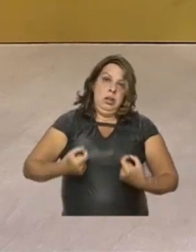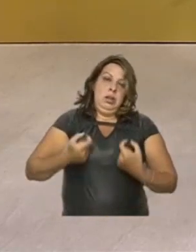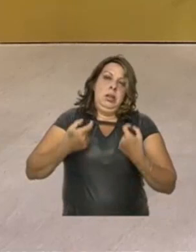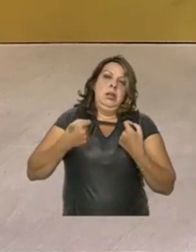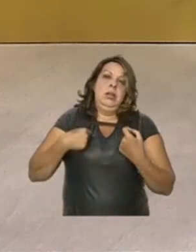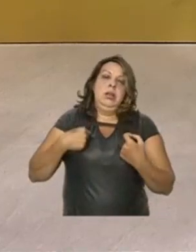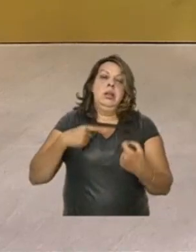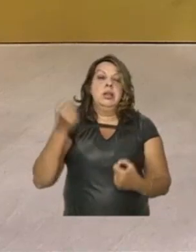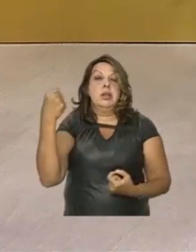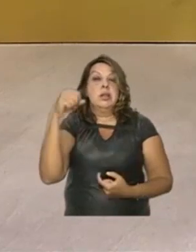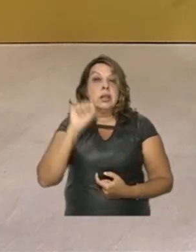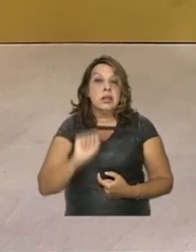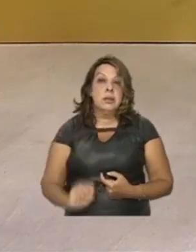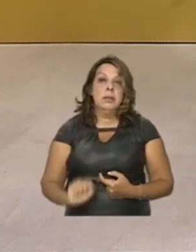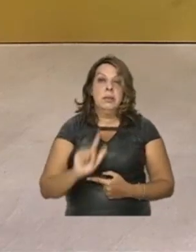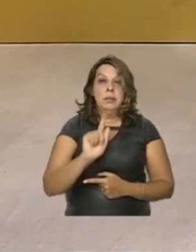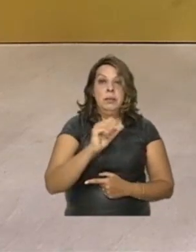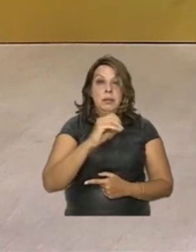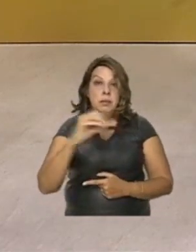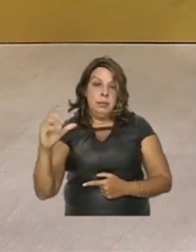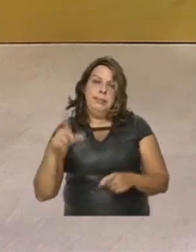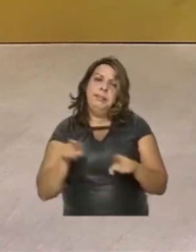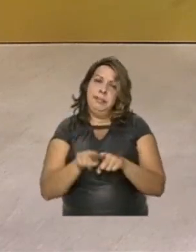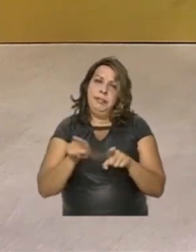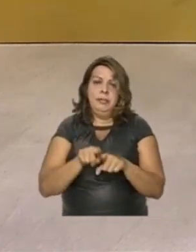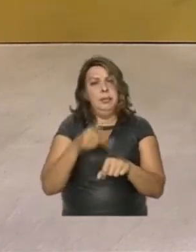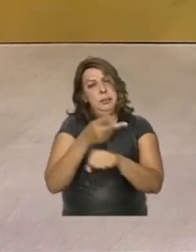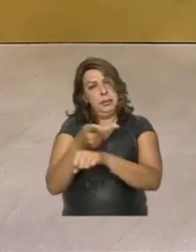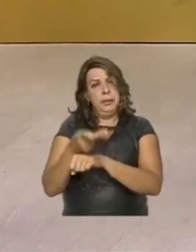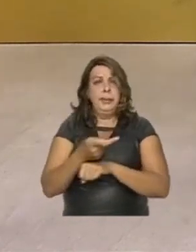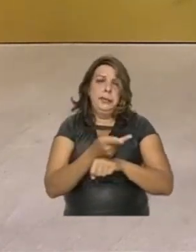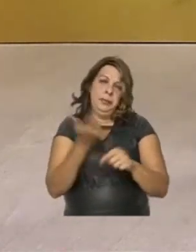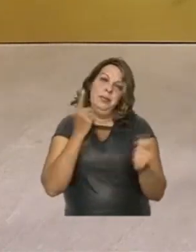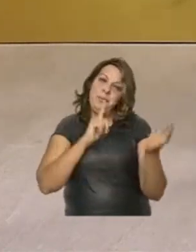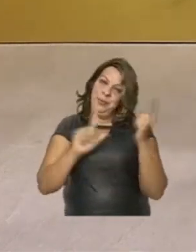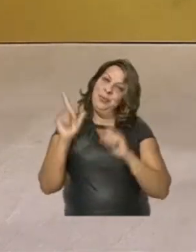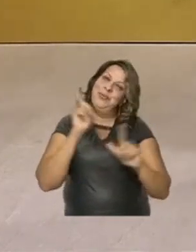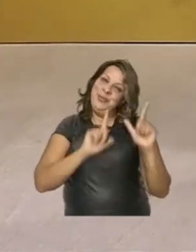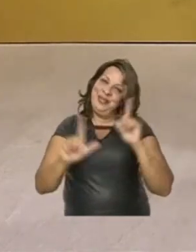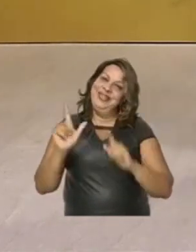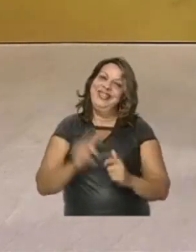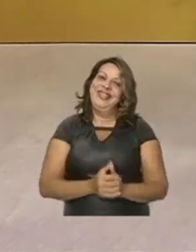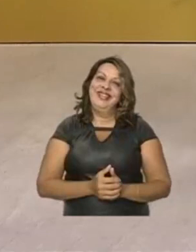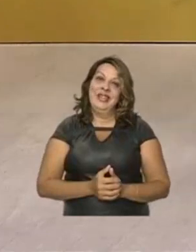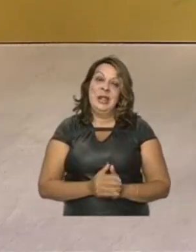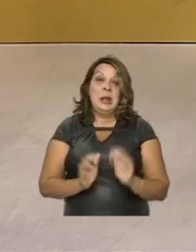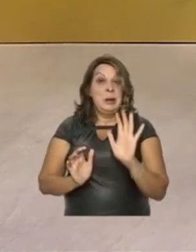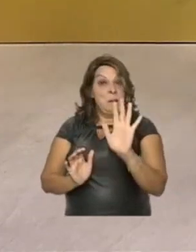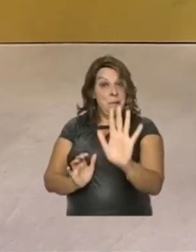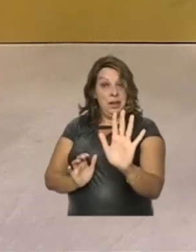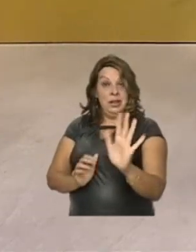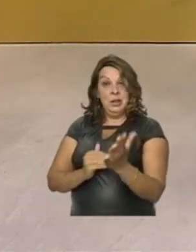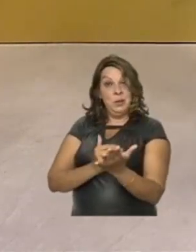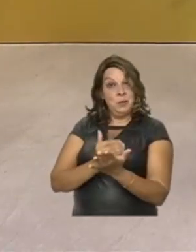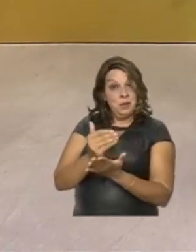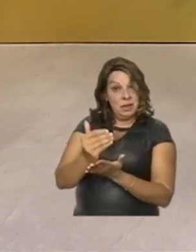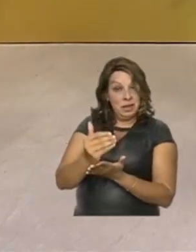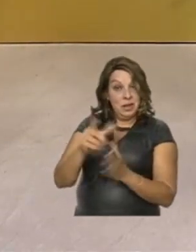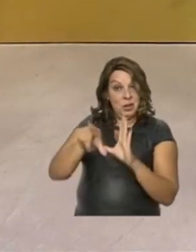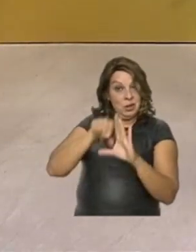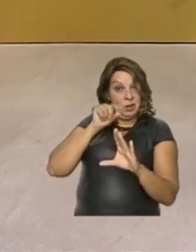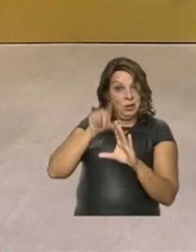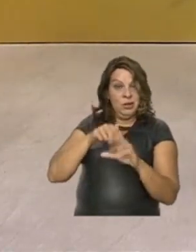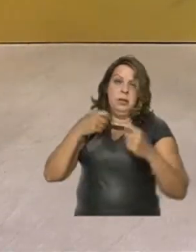GAC, além de concorrer a prêmios maravilhosos. Isso, mas para que os prêmios comecem a ser sorteados, a gente precisa